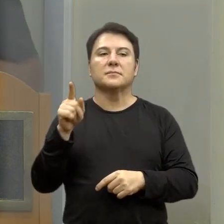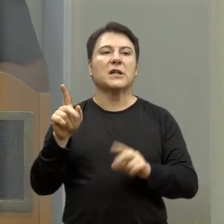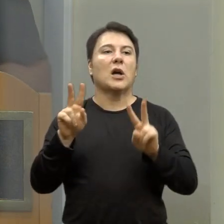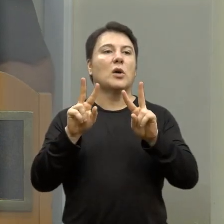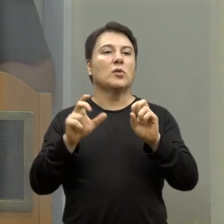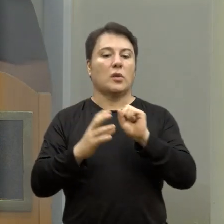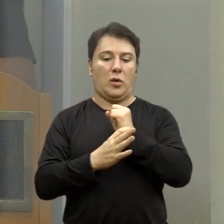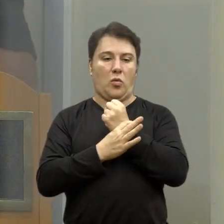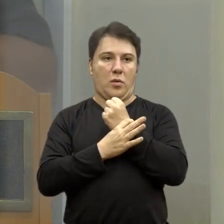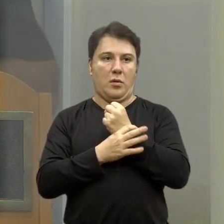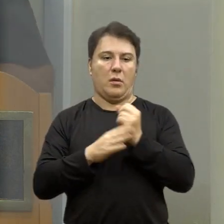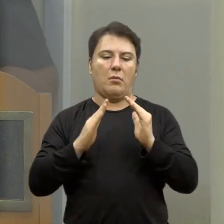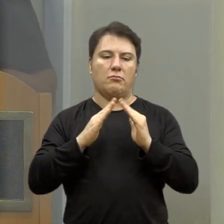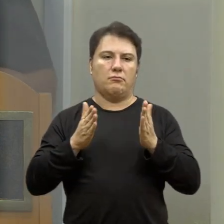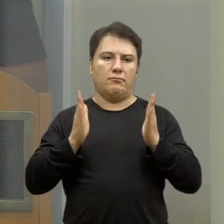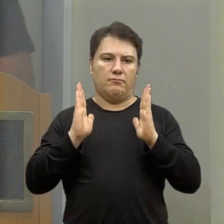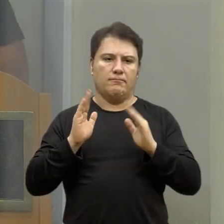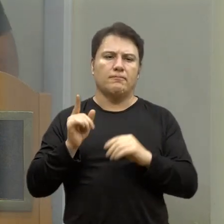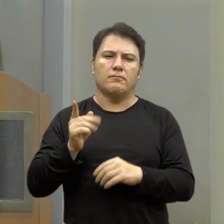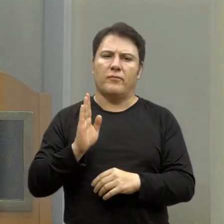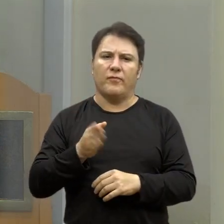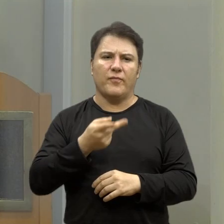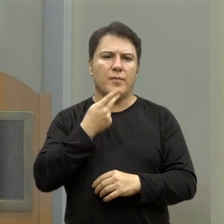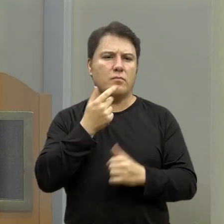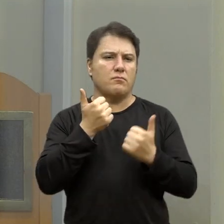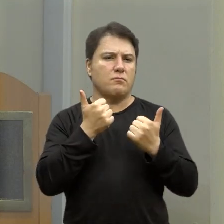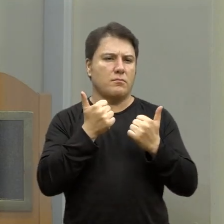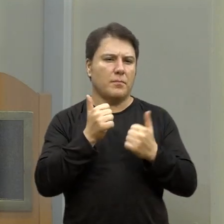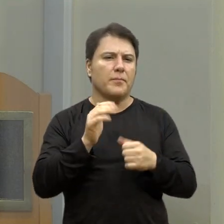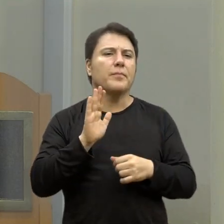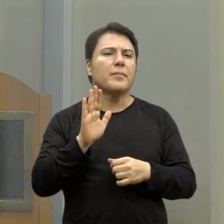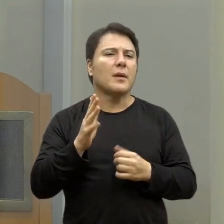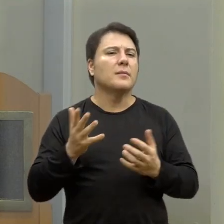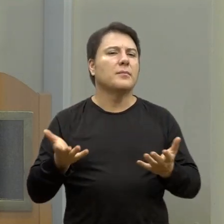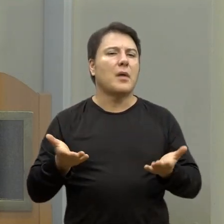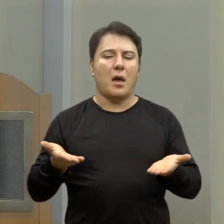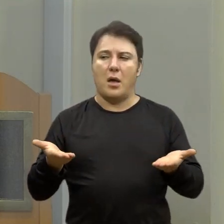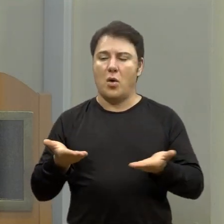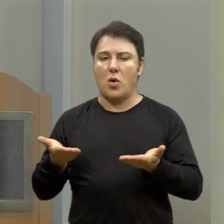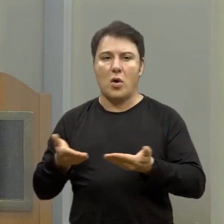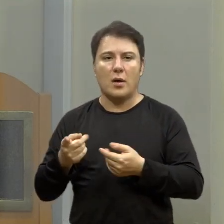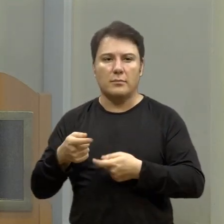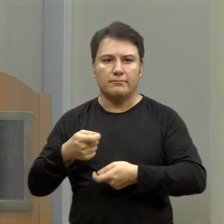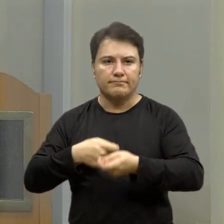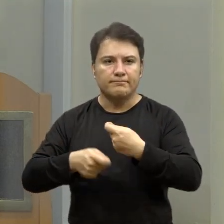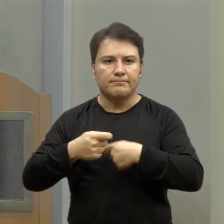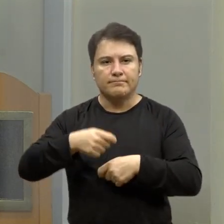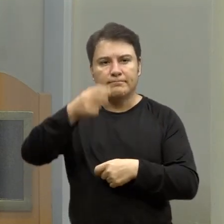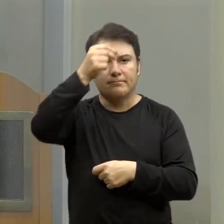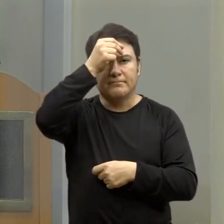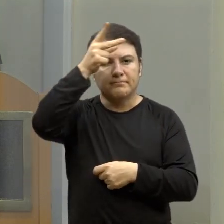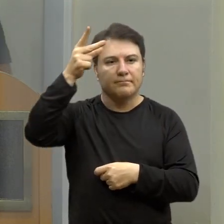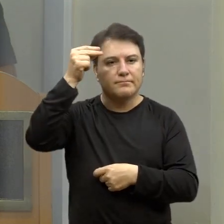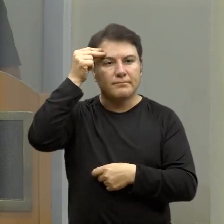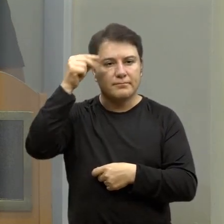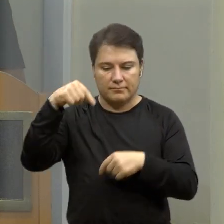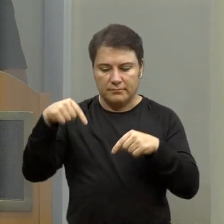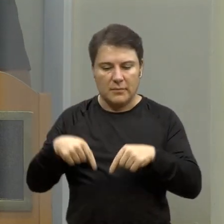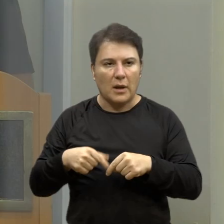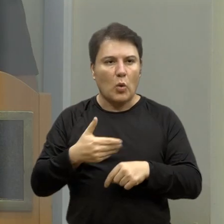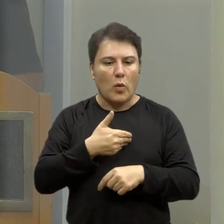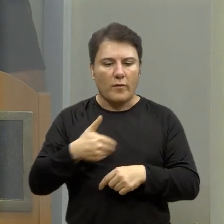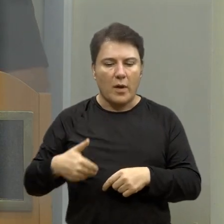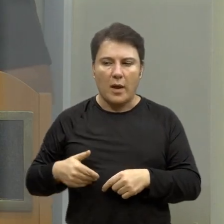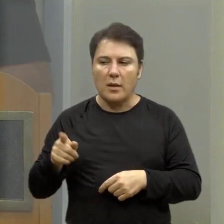segurança nos próprios, acho que todo mundo falou bem. Mas é o seguinte, quando você está administrando uma prefeitura, um governo, e